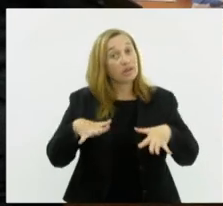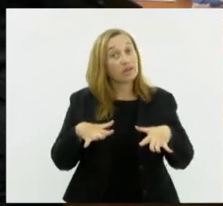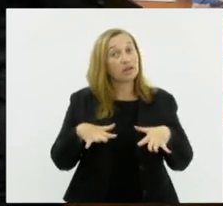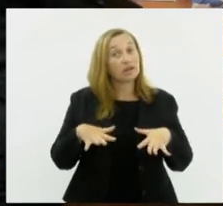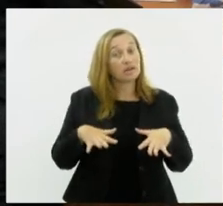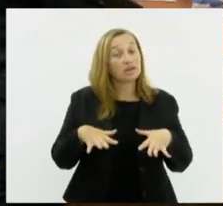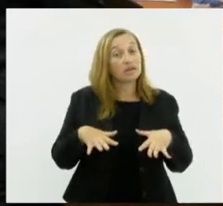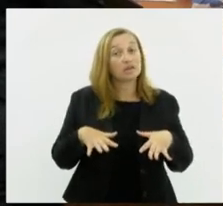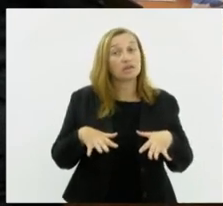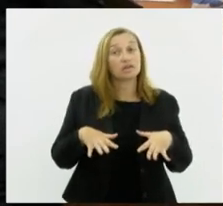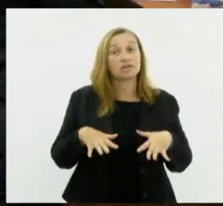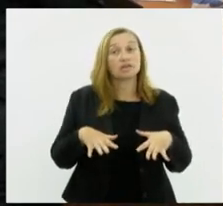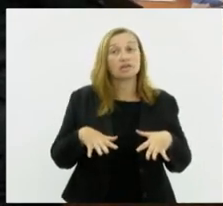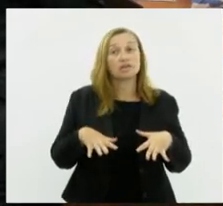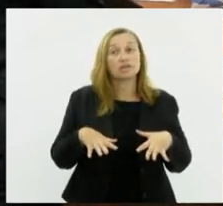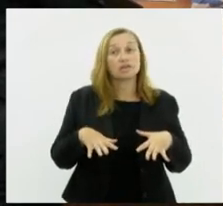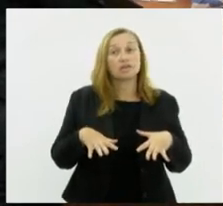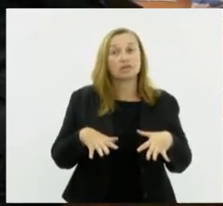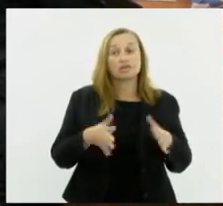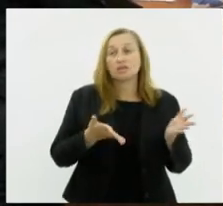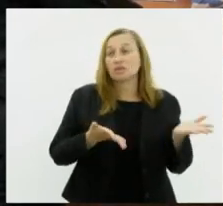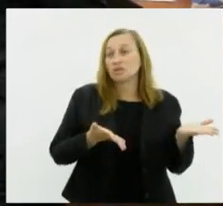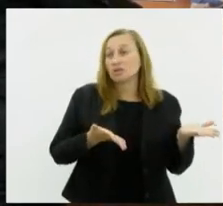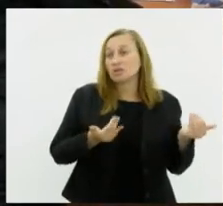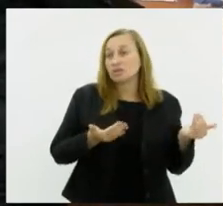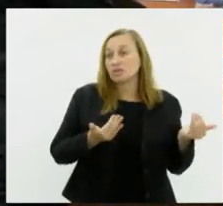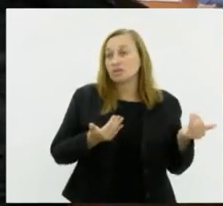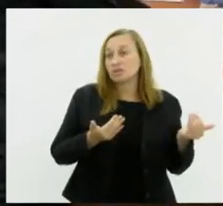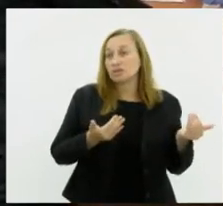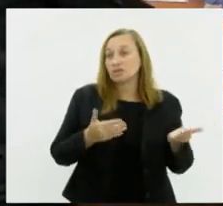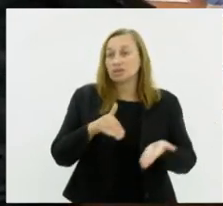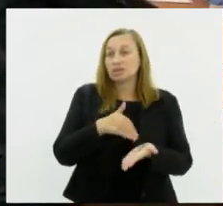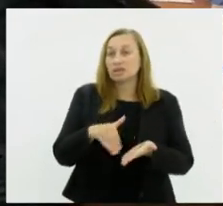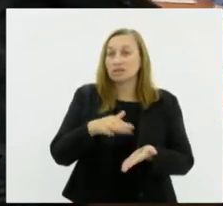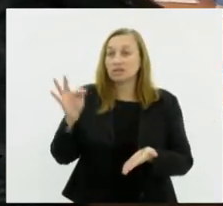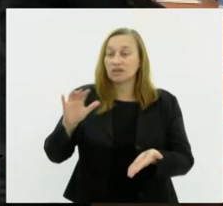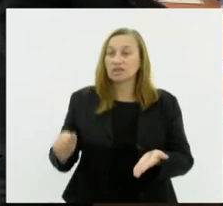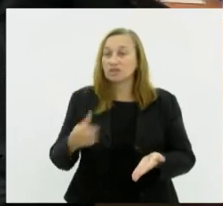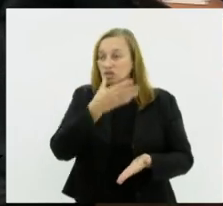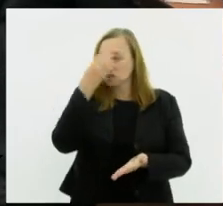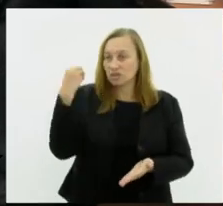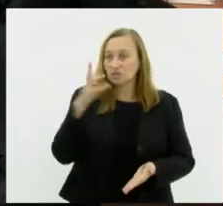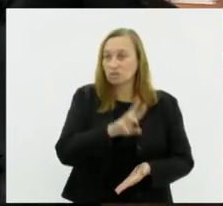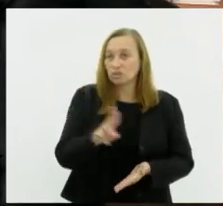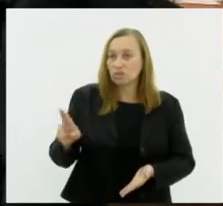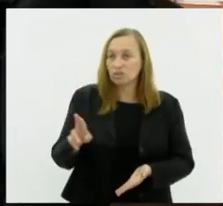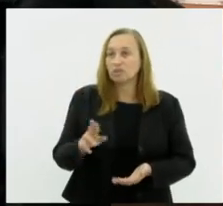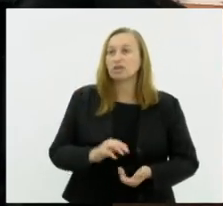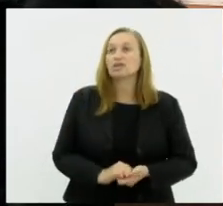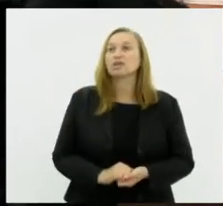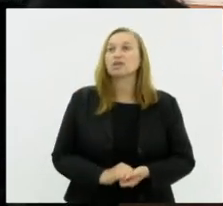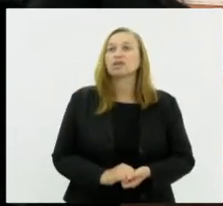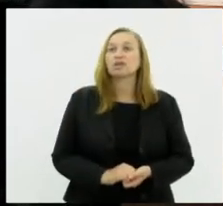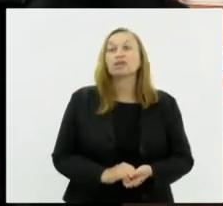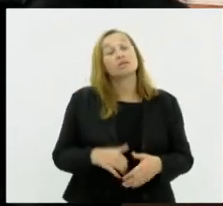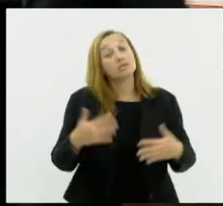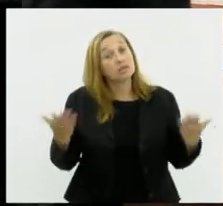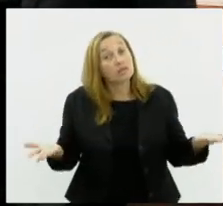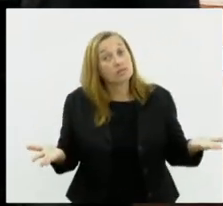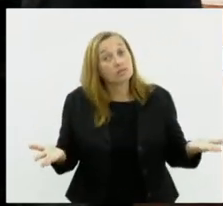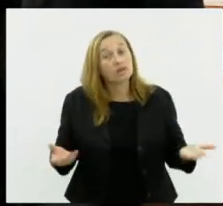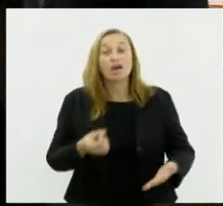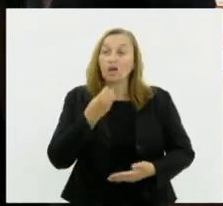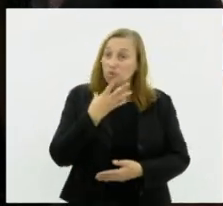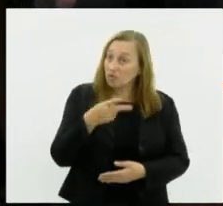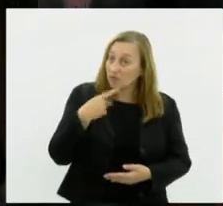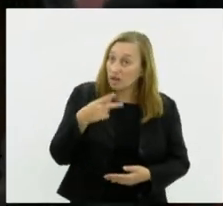bastidores do plenário com um jovem da Secretaria de Fazenda, que eu esqueci o nome, apareceu ali. Então, é bom